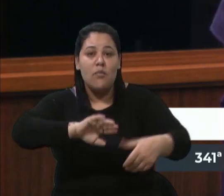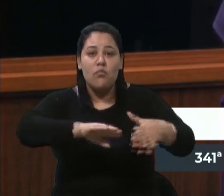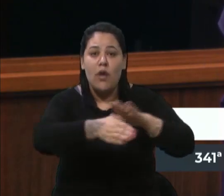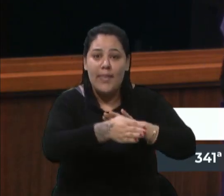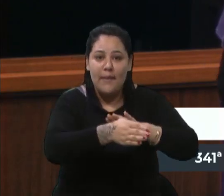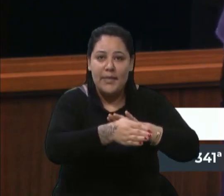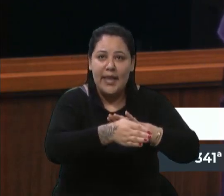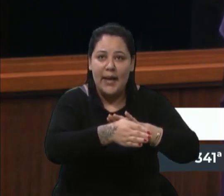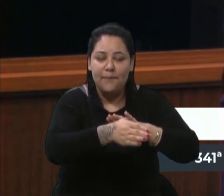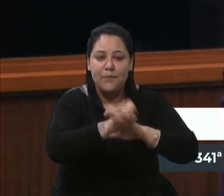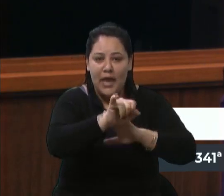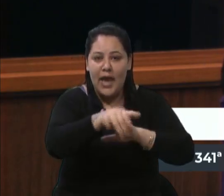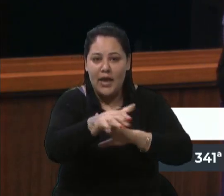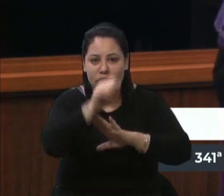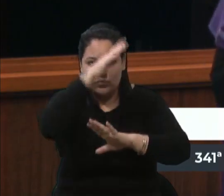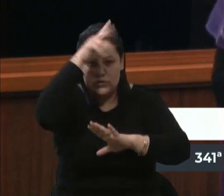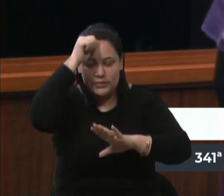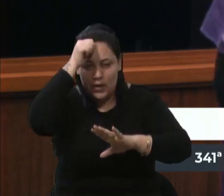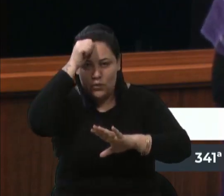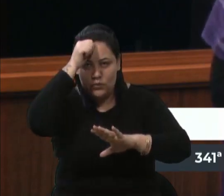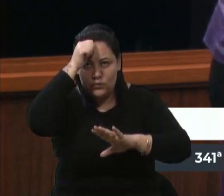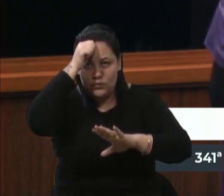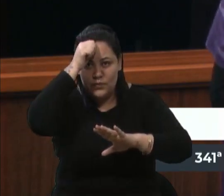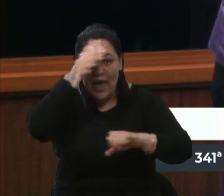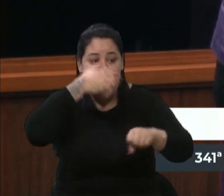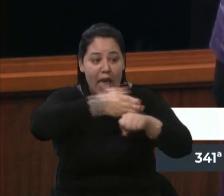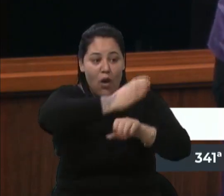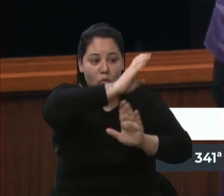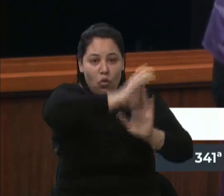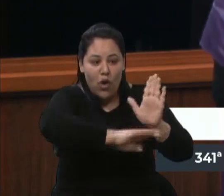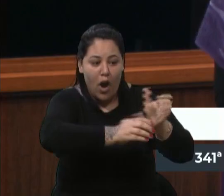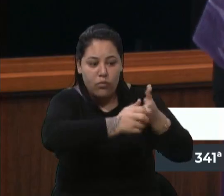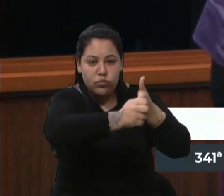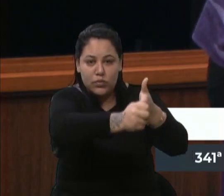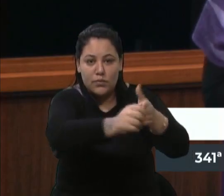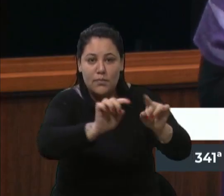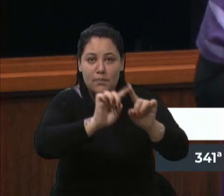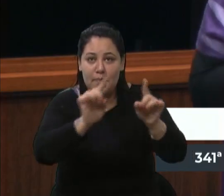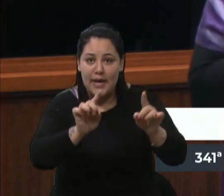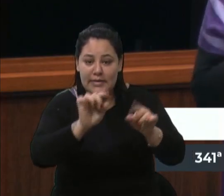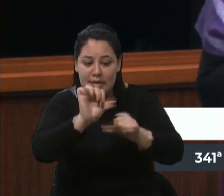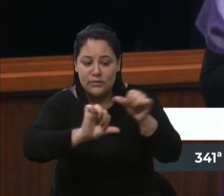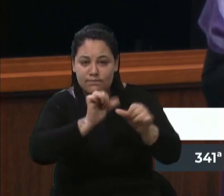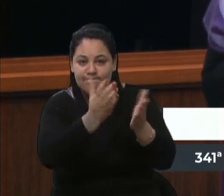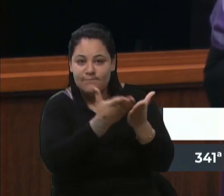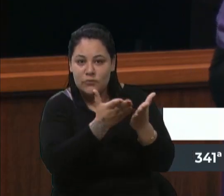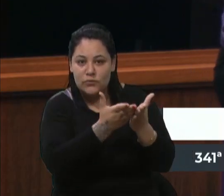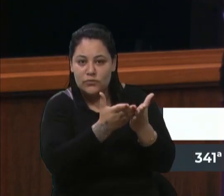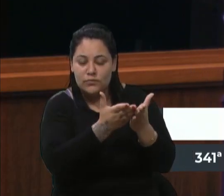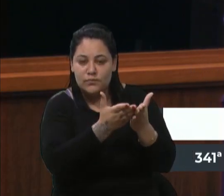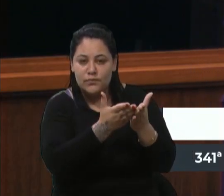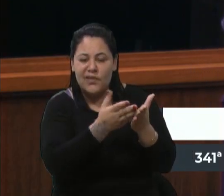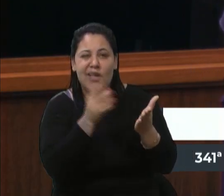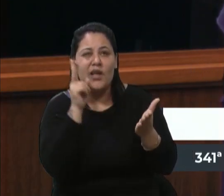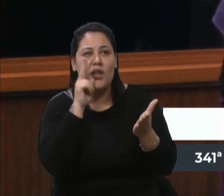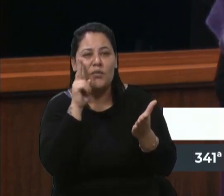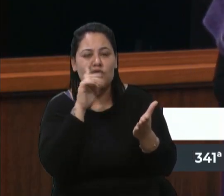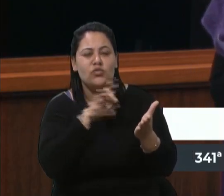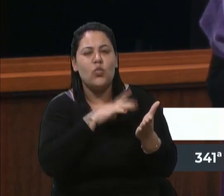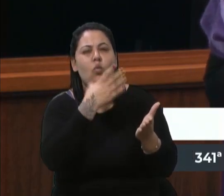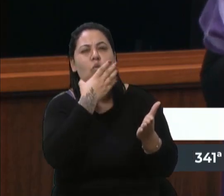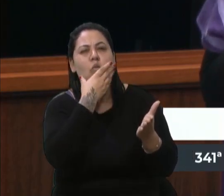é integrada no currículo, ela vai seguir aquilo, mas ela se torna estudante. Eu lembro de um